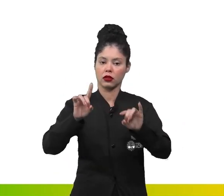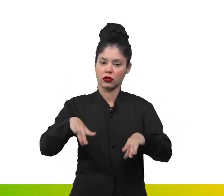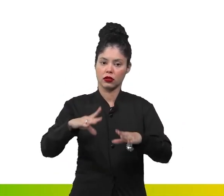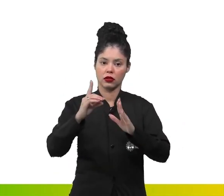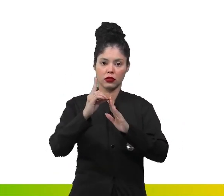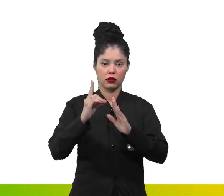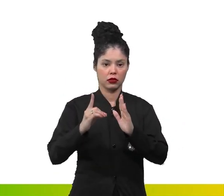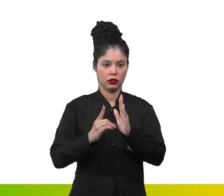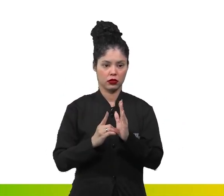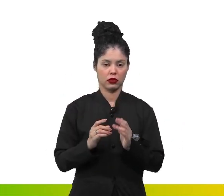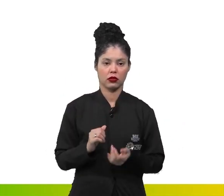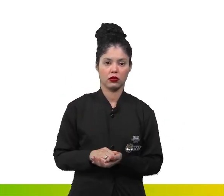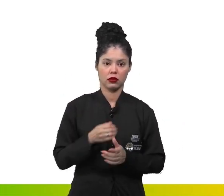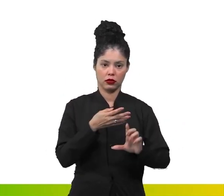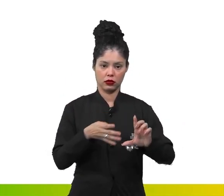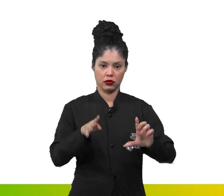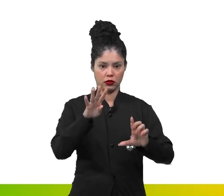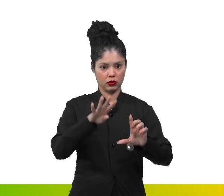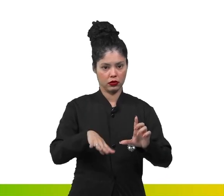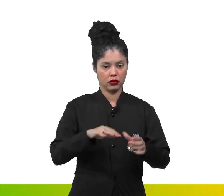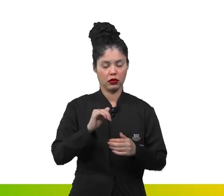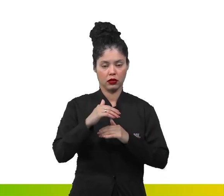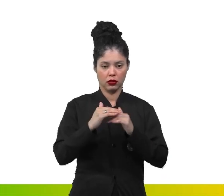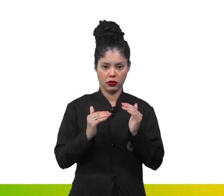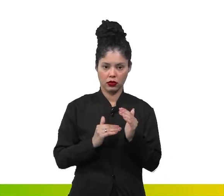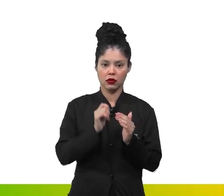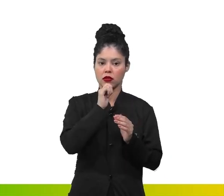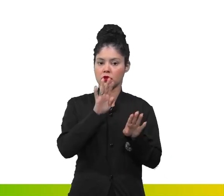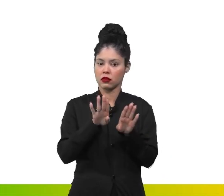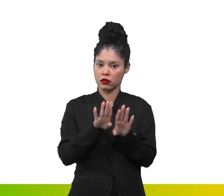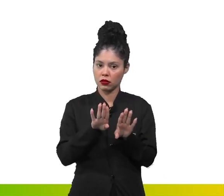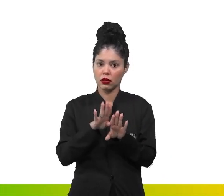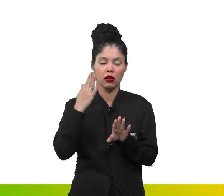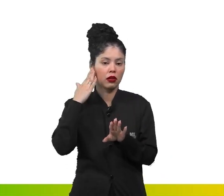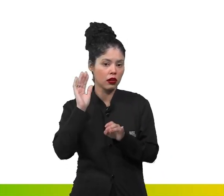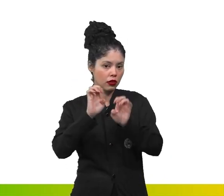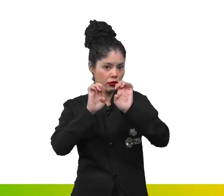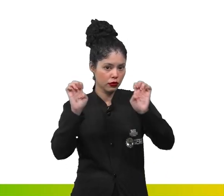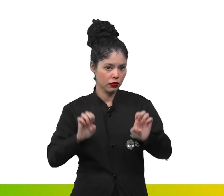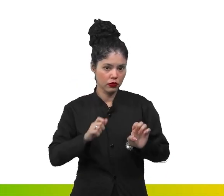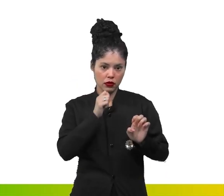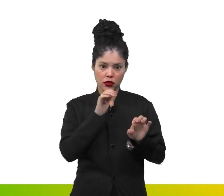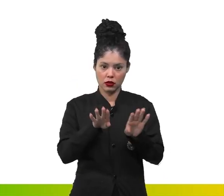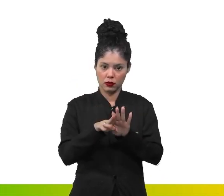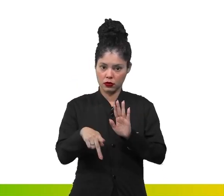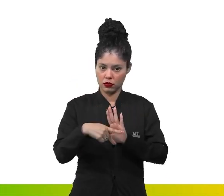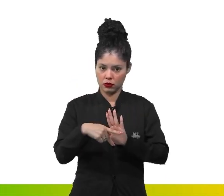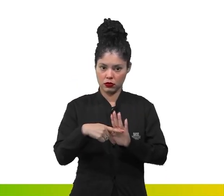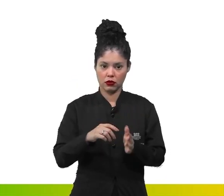décadas, dentro do quadro, para a gente entender todas essas mudanças aí na estrutura etária, tá?